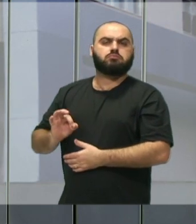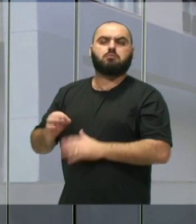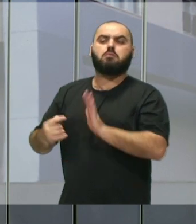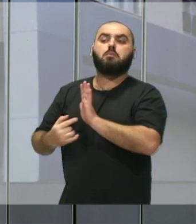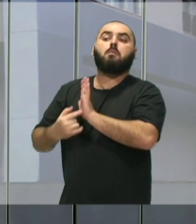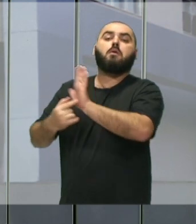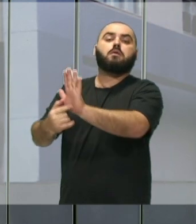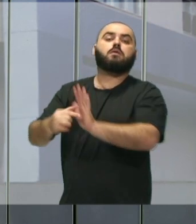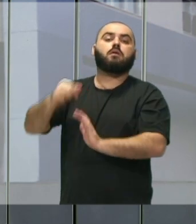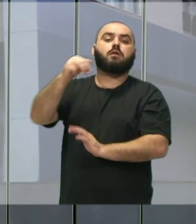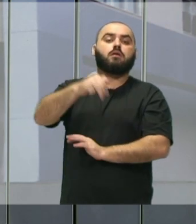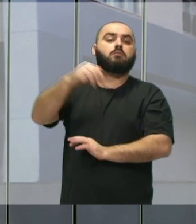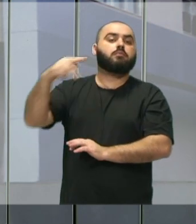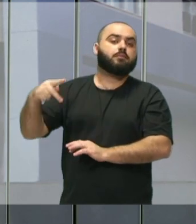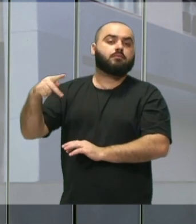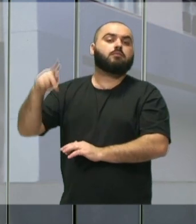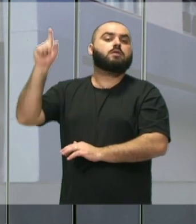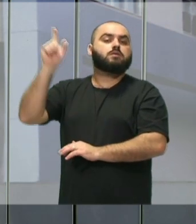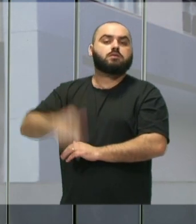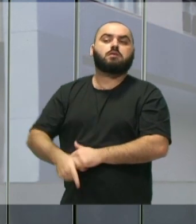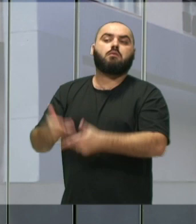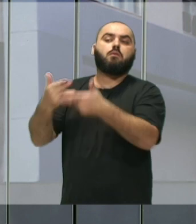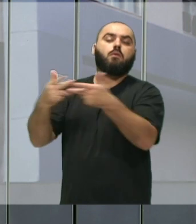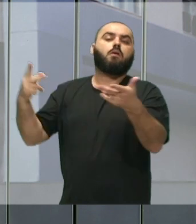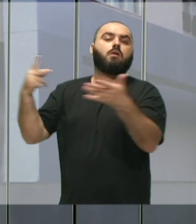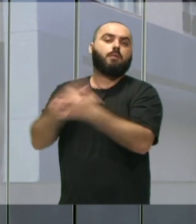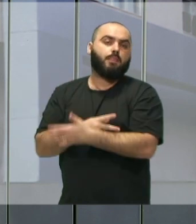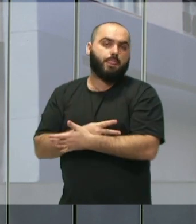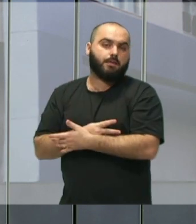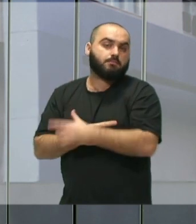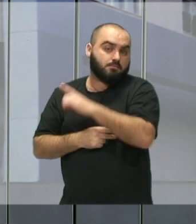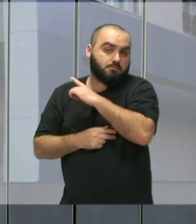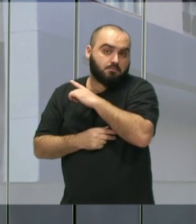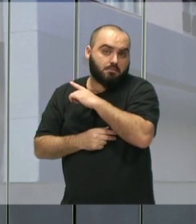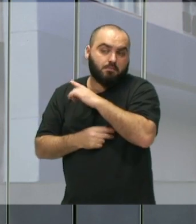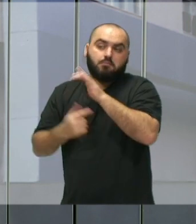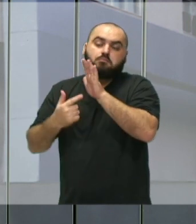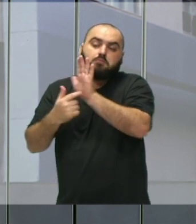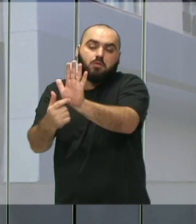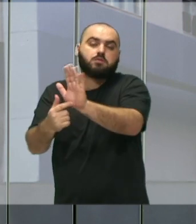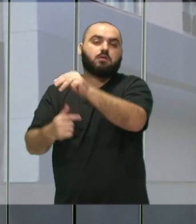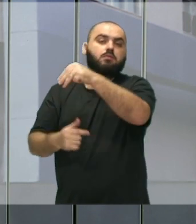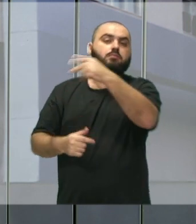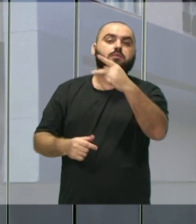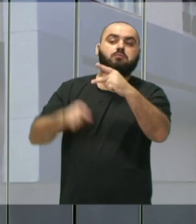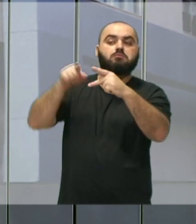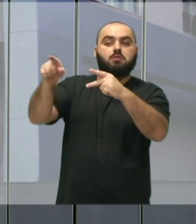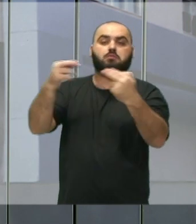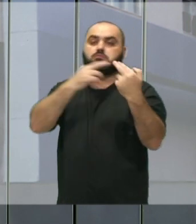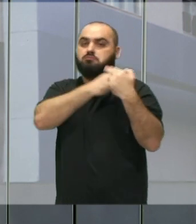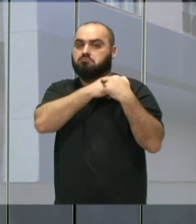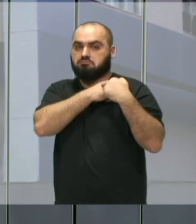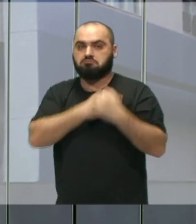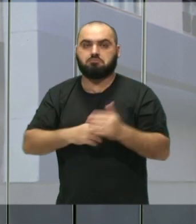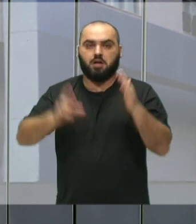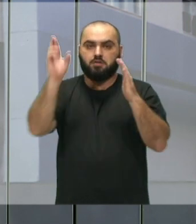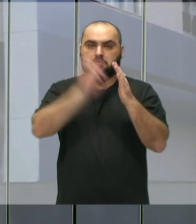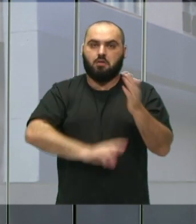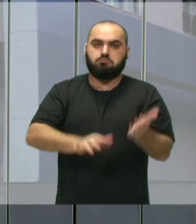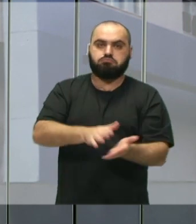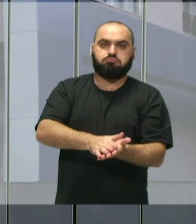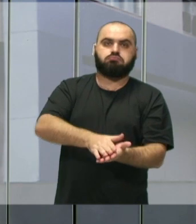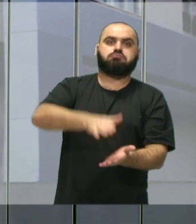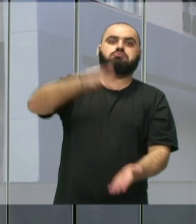indicar para o Ministério Público agora as irregularidades que aconteceram no processo. Um relatório, no meu ver, robusto, que